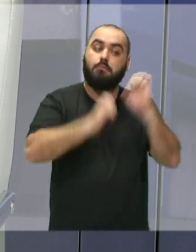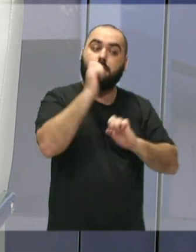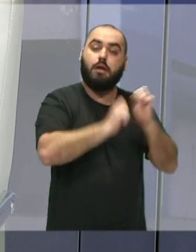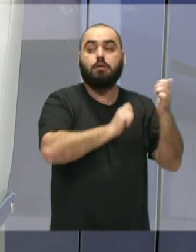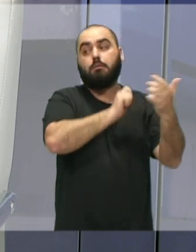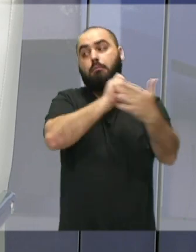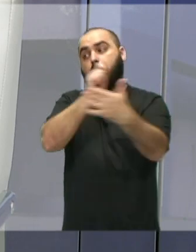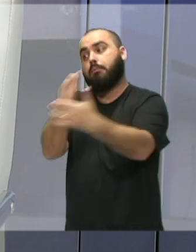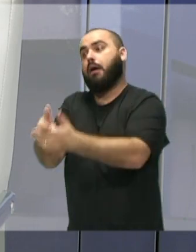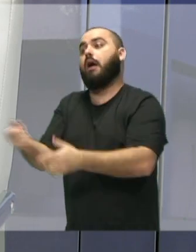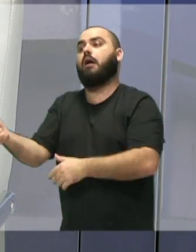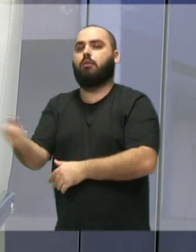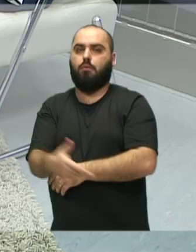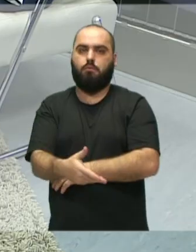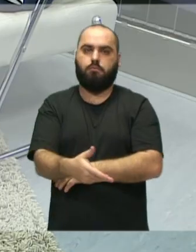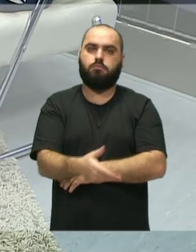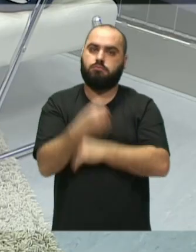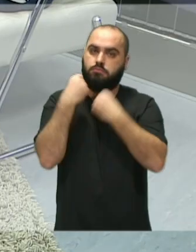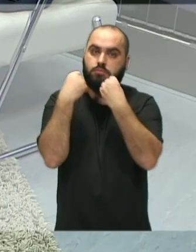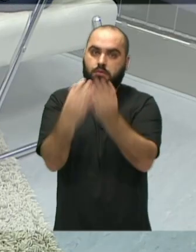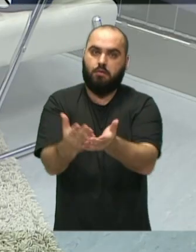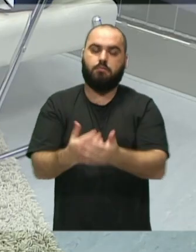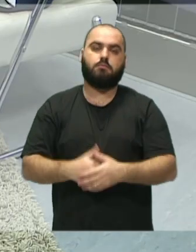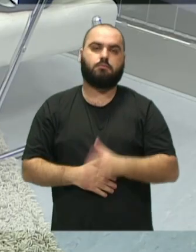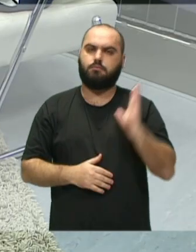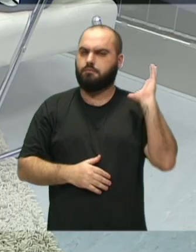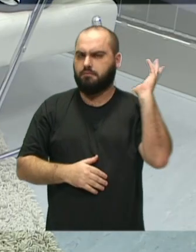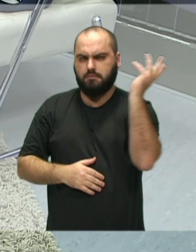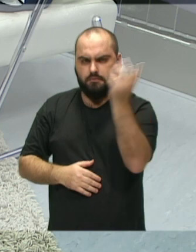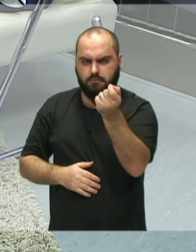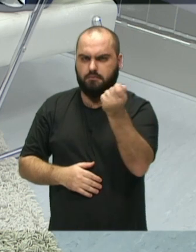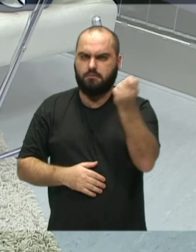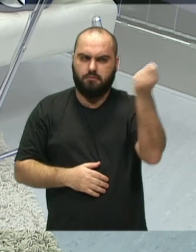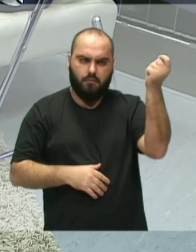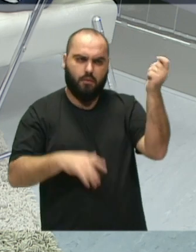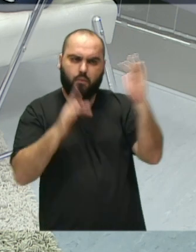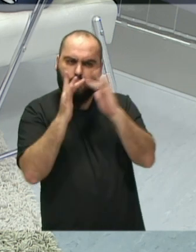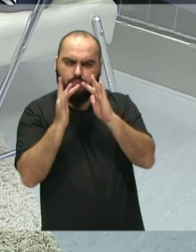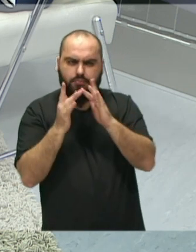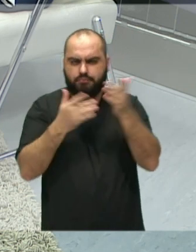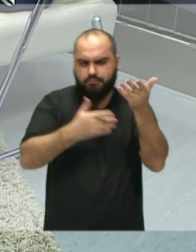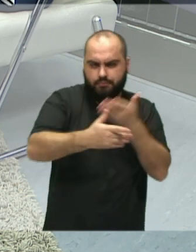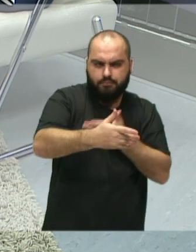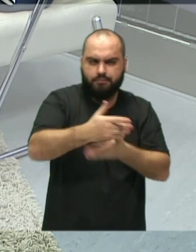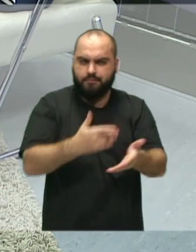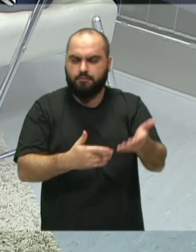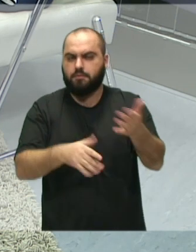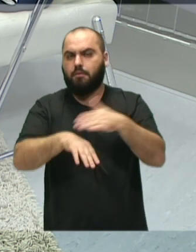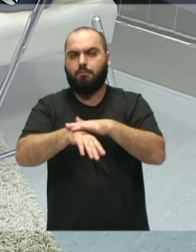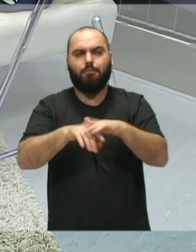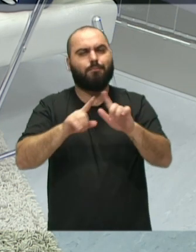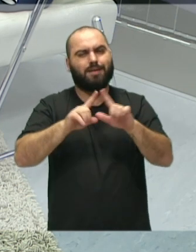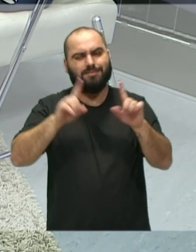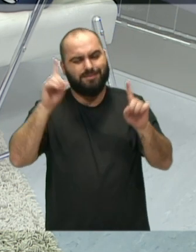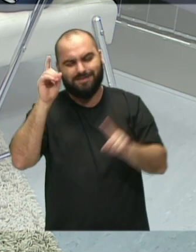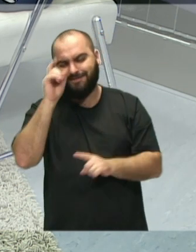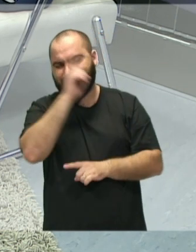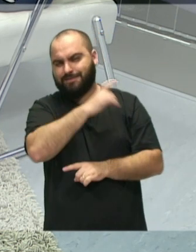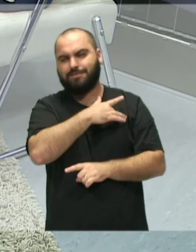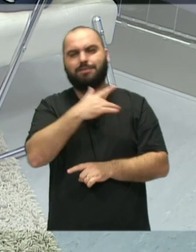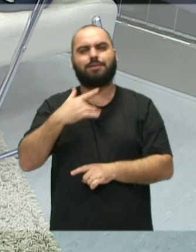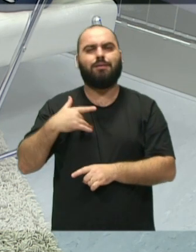devolução, comprar um novo aparelho, entregar. Eles não faziam, então, toda essa intermediação a gente fez. Mas a nossa grande dificuldade na saúde ainda está